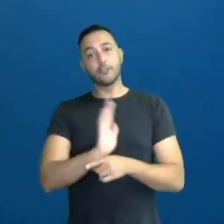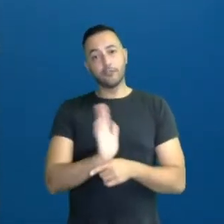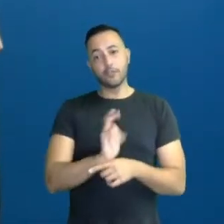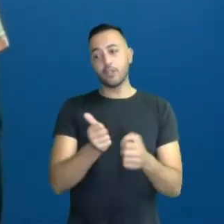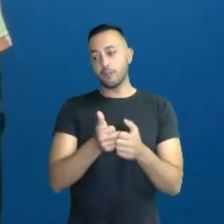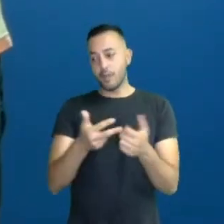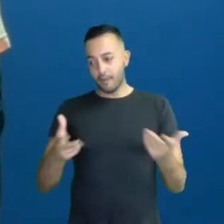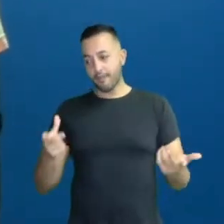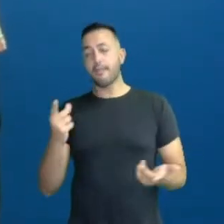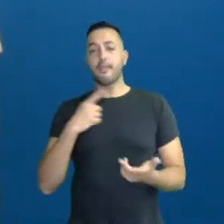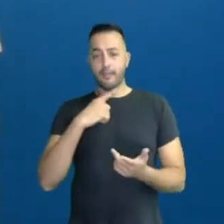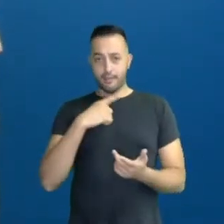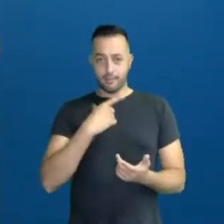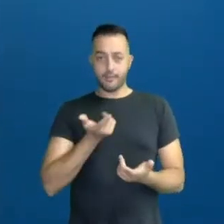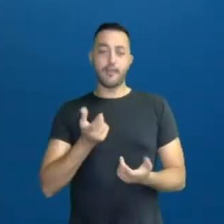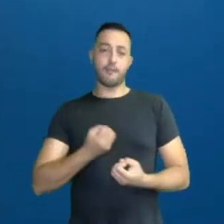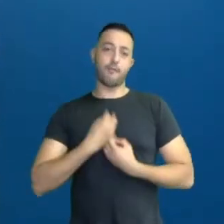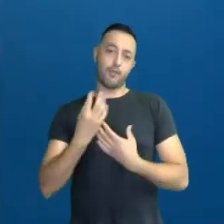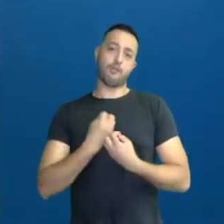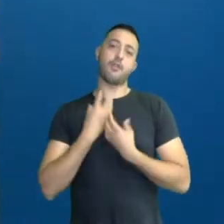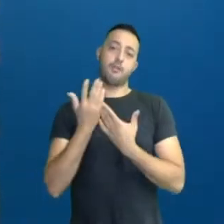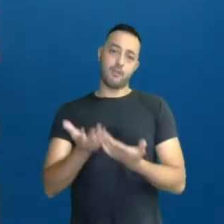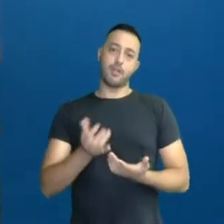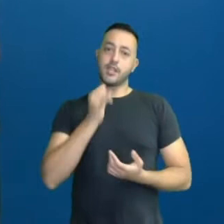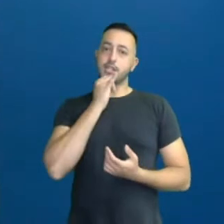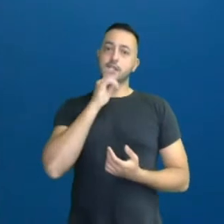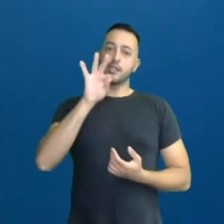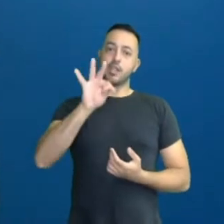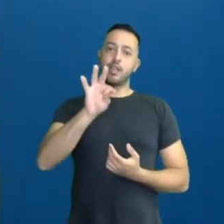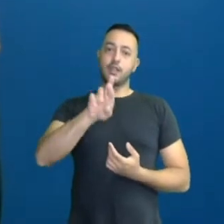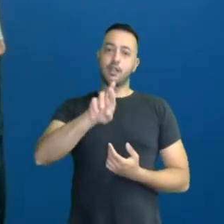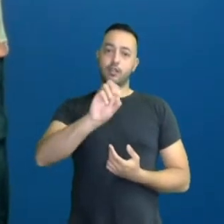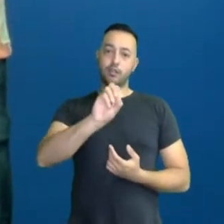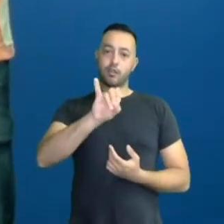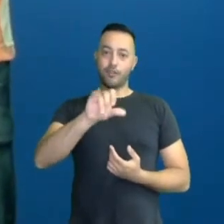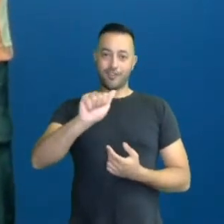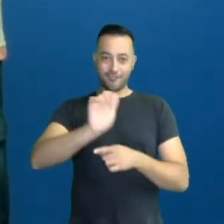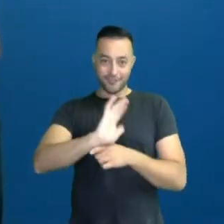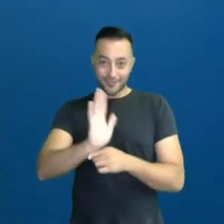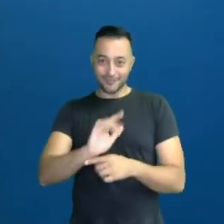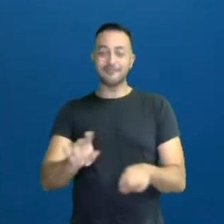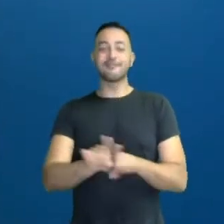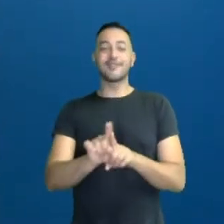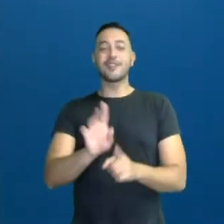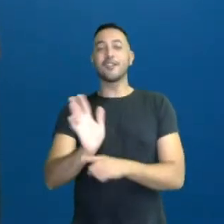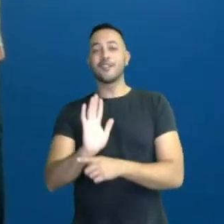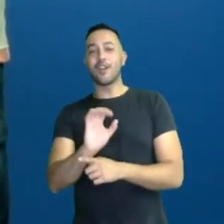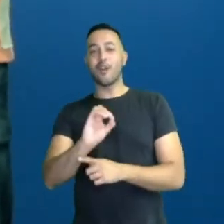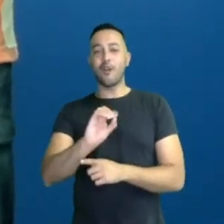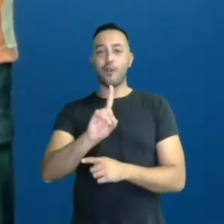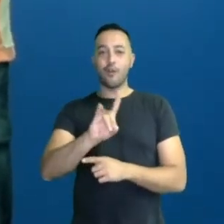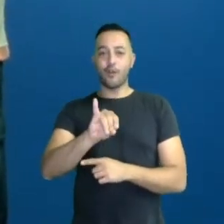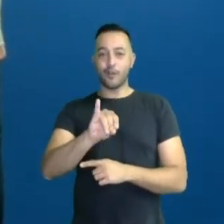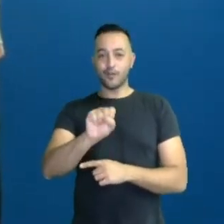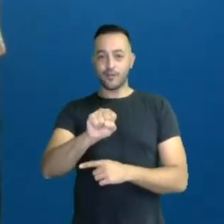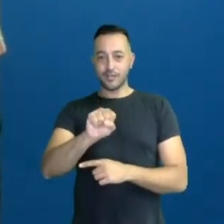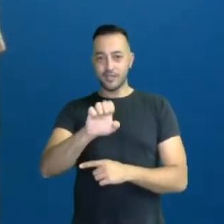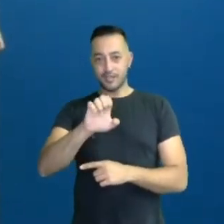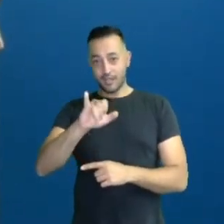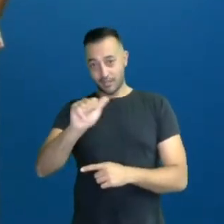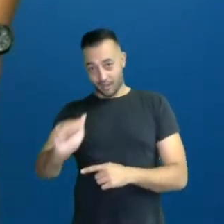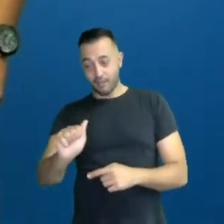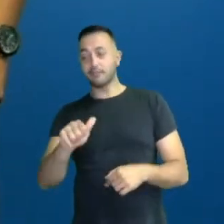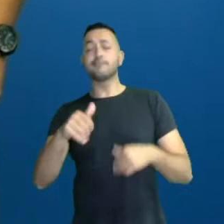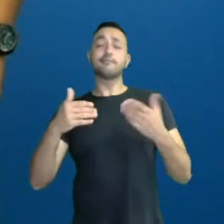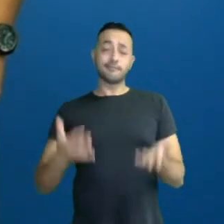que tratam desses poemas épicos, né? O filme Troia, o próprio filme Odisseia. Então são relatos que